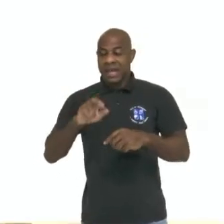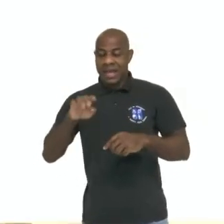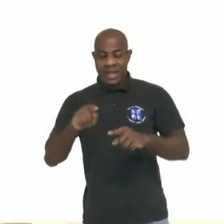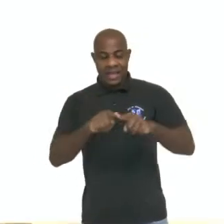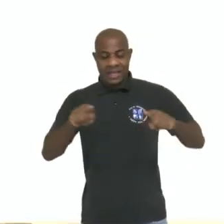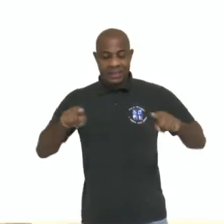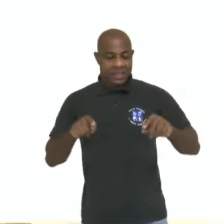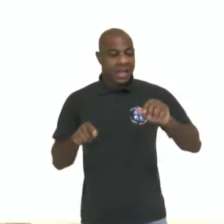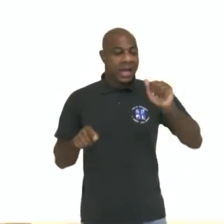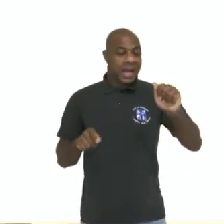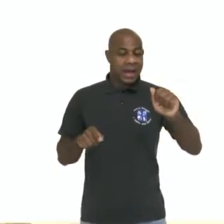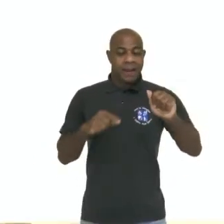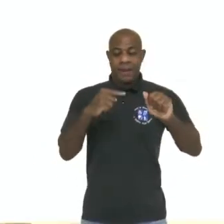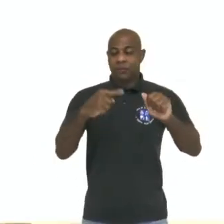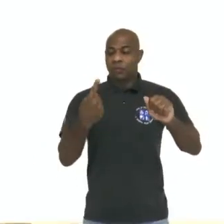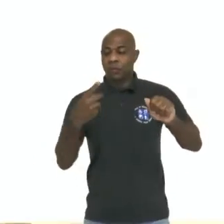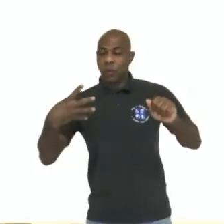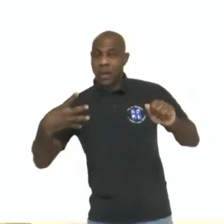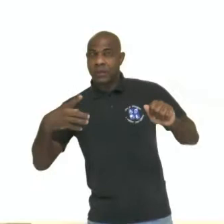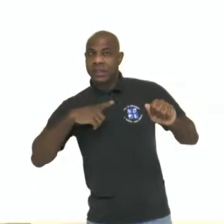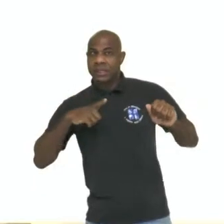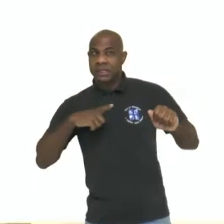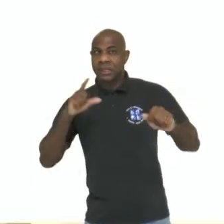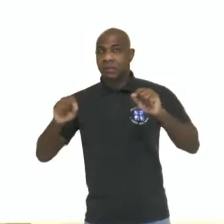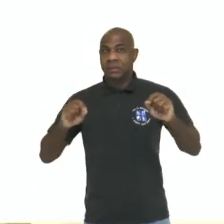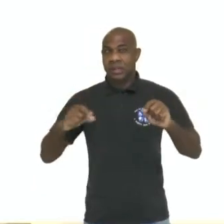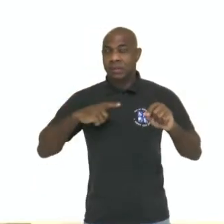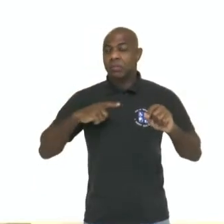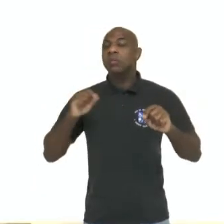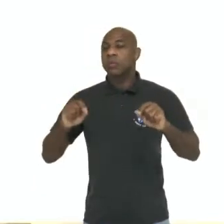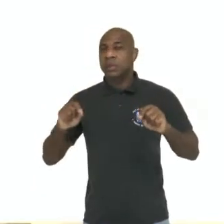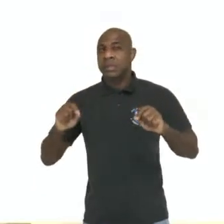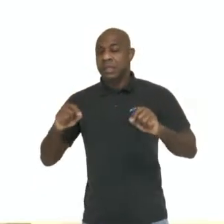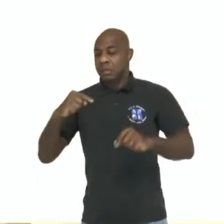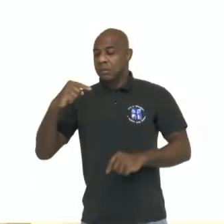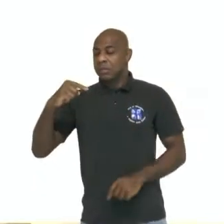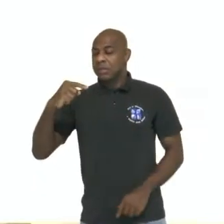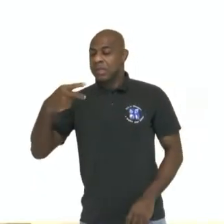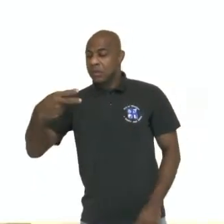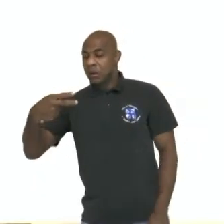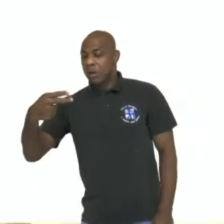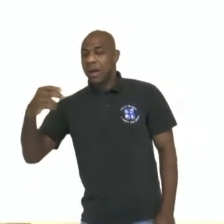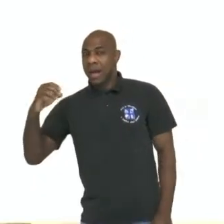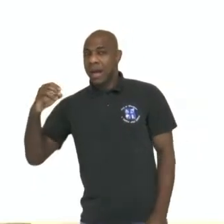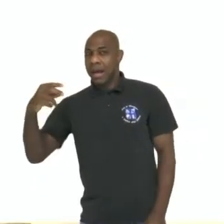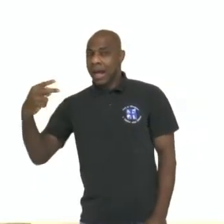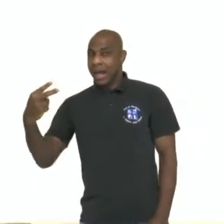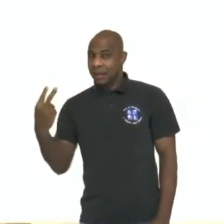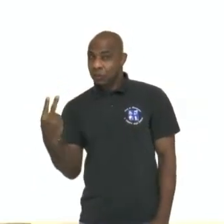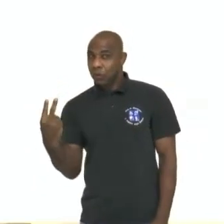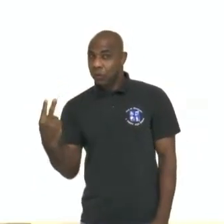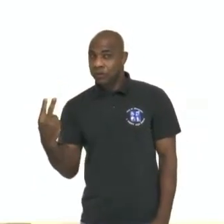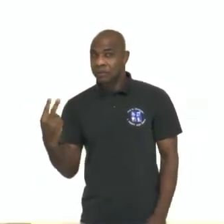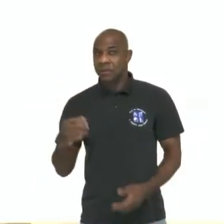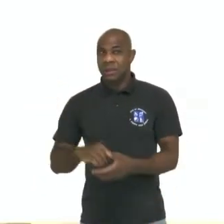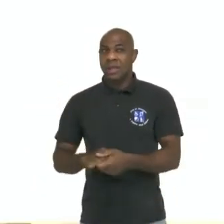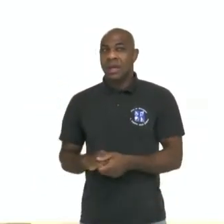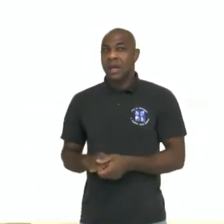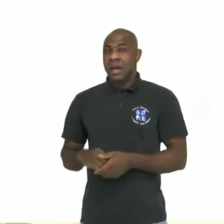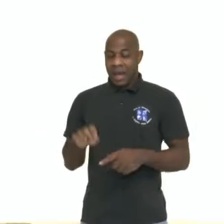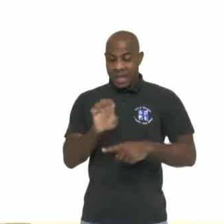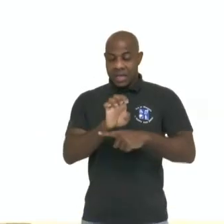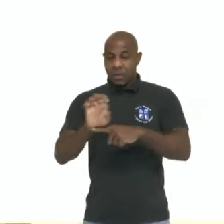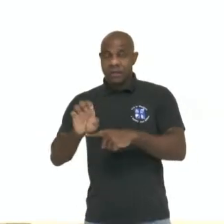1 e 4 e que tem o coeficiente angular igual a 2. A equação fundamental da reta